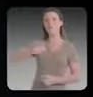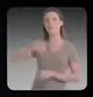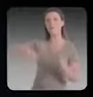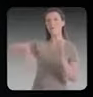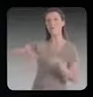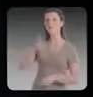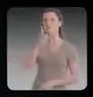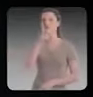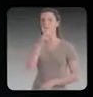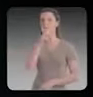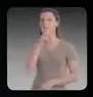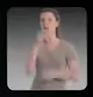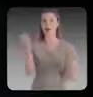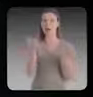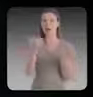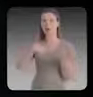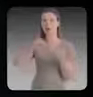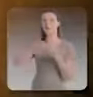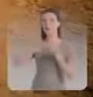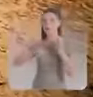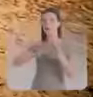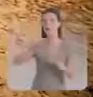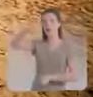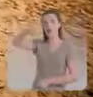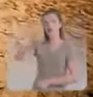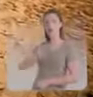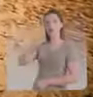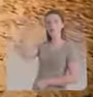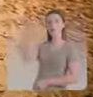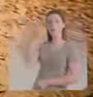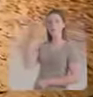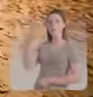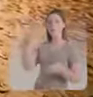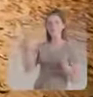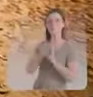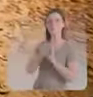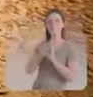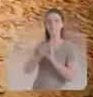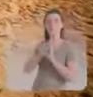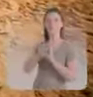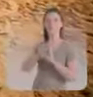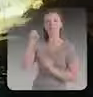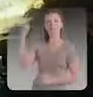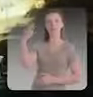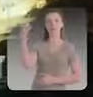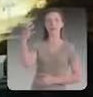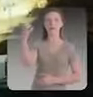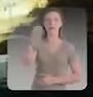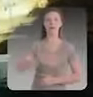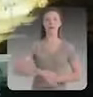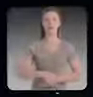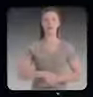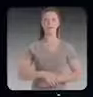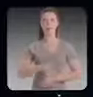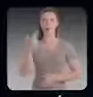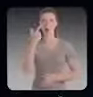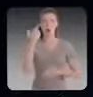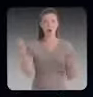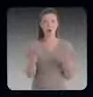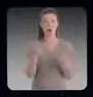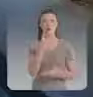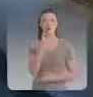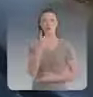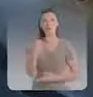de Jurerê tradicional. E nesse momento a gente vai fazer a ligação de toda a nova iluminação pública. Anota aí,